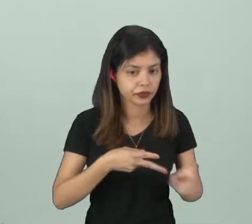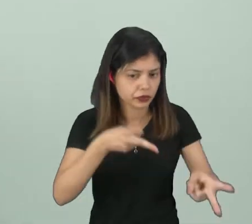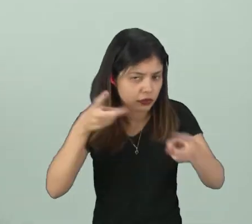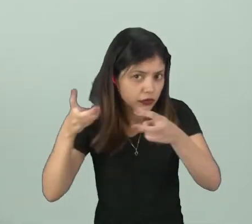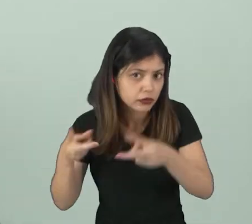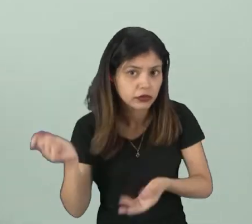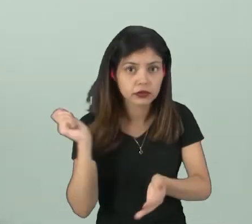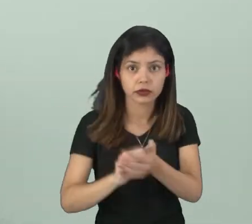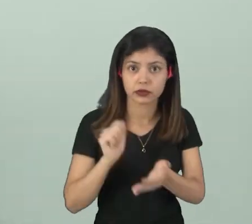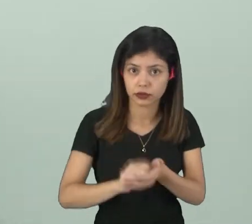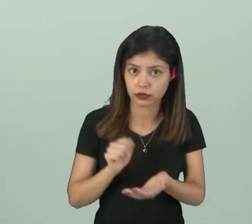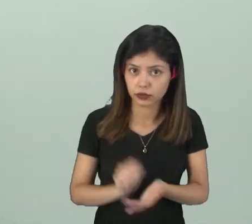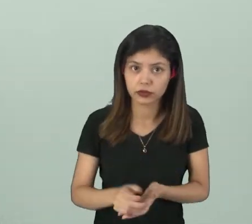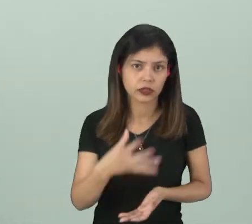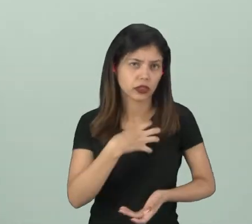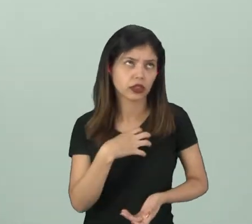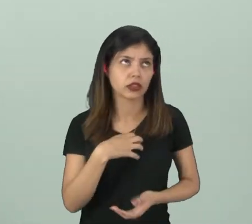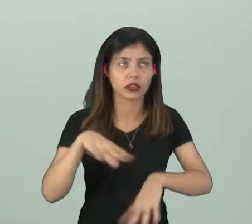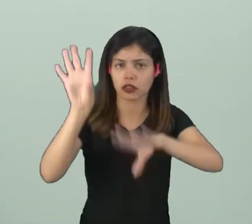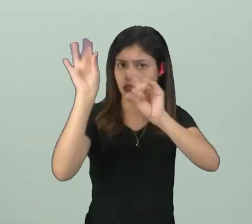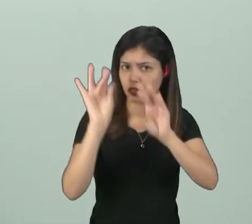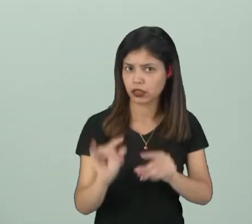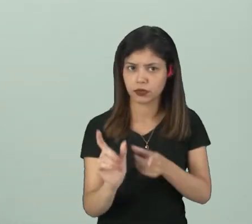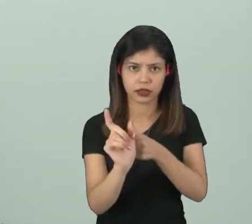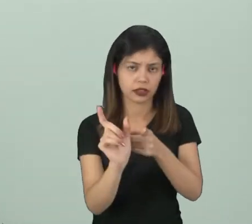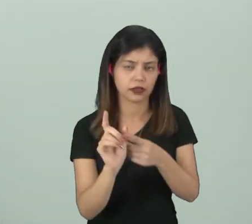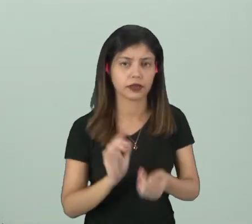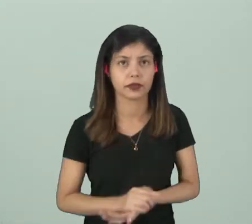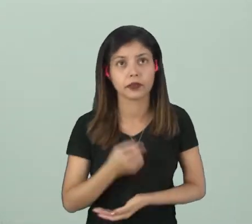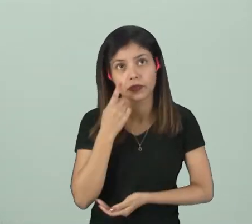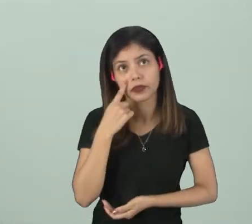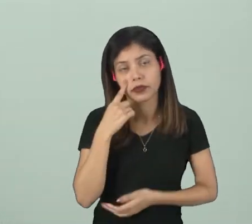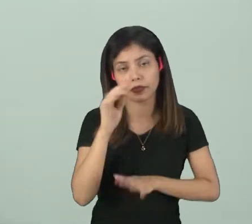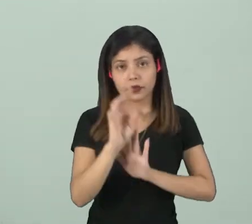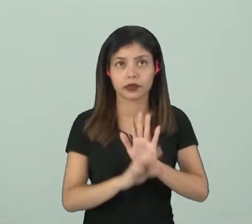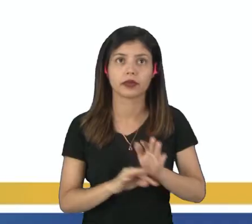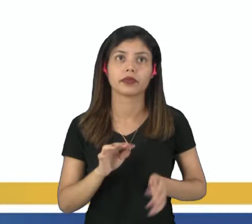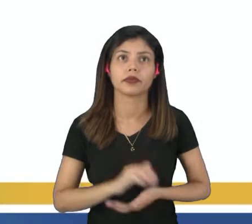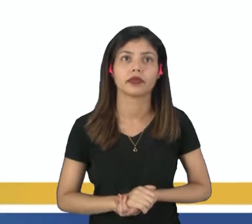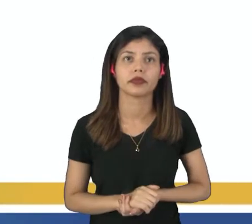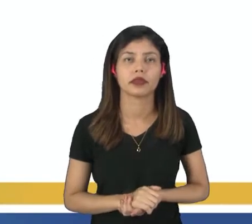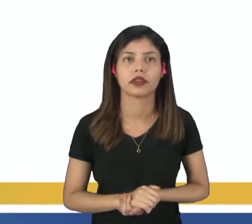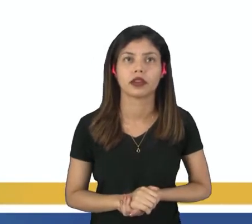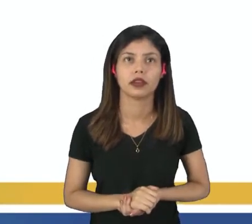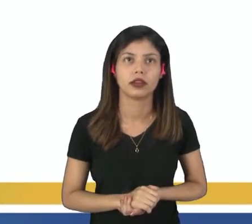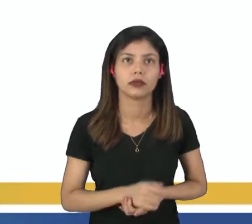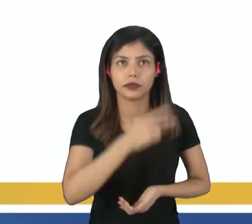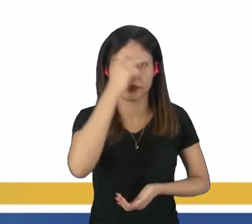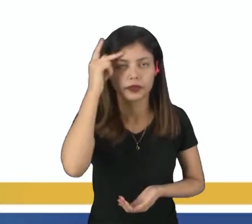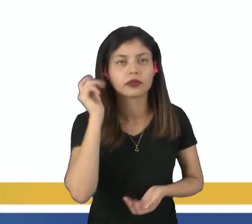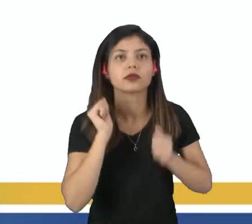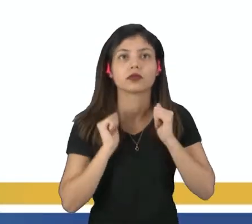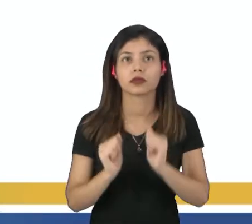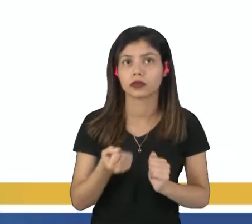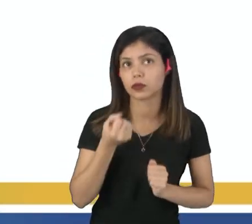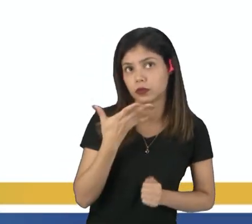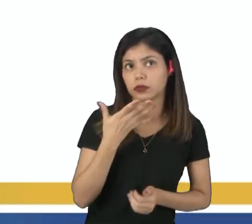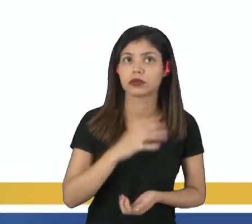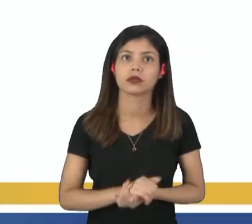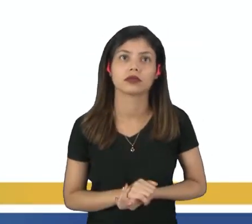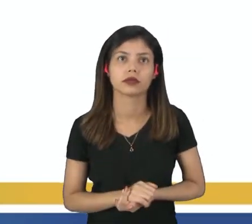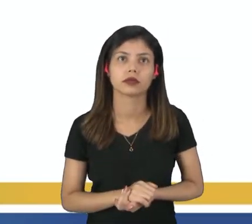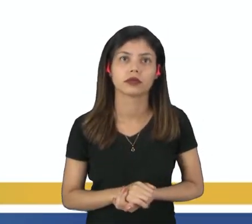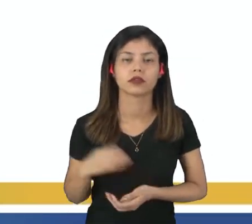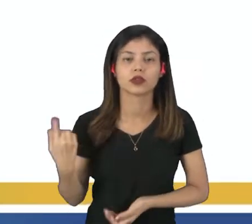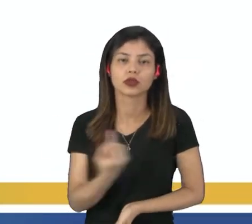perceber a escrita e o sentido de cada um deles. Observe o texto. As pessoas boas